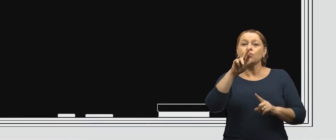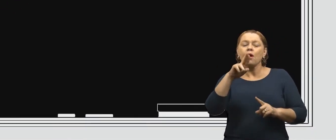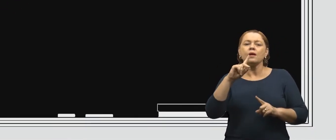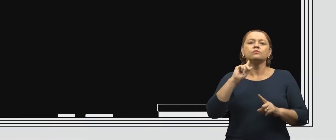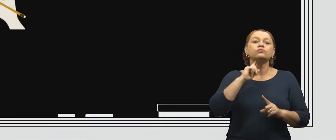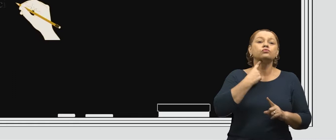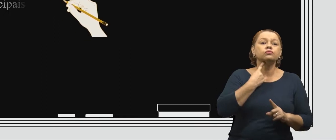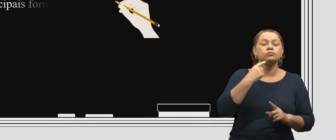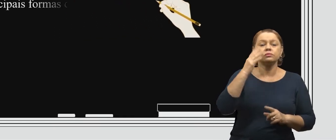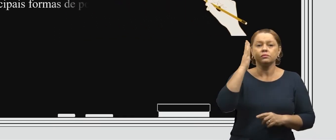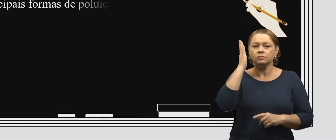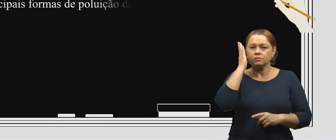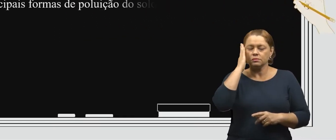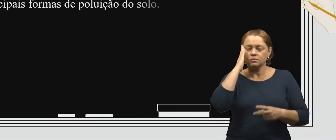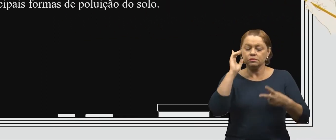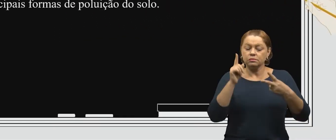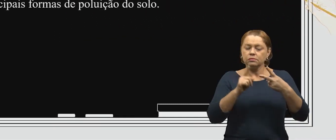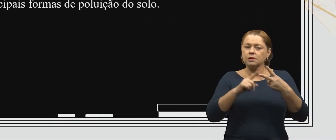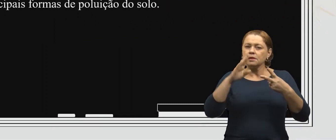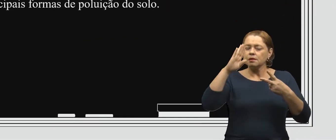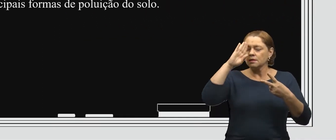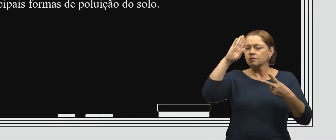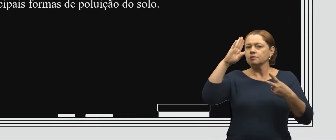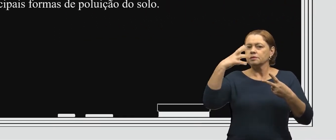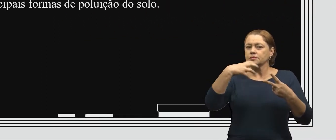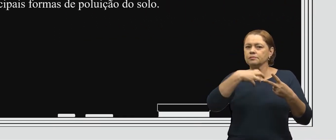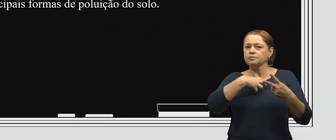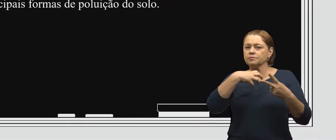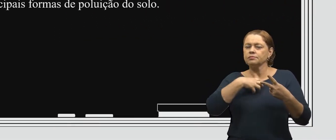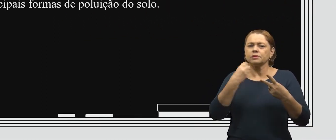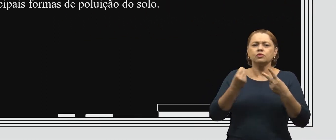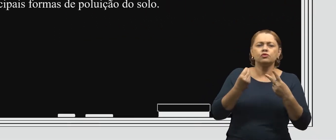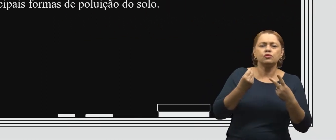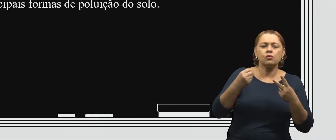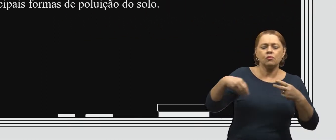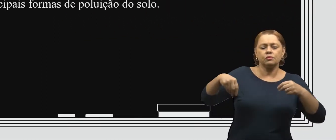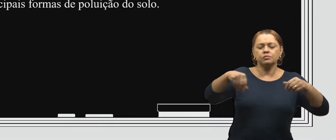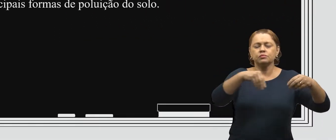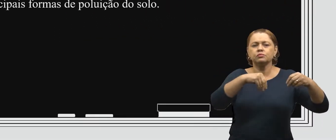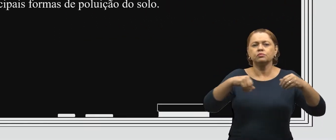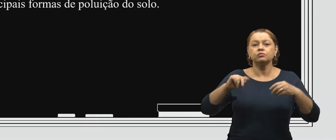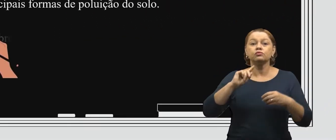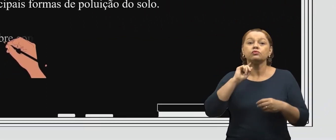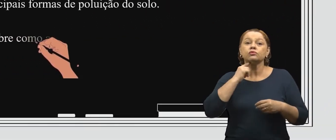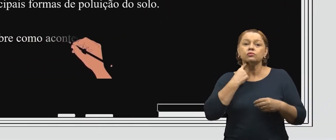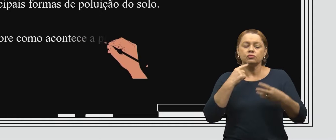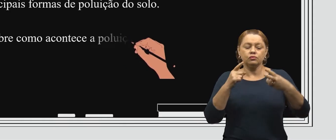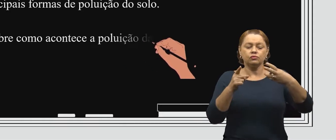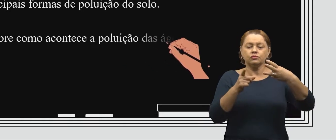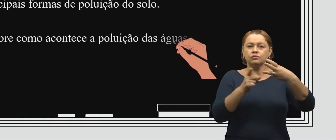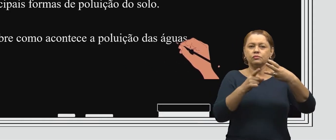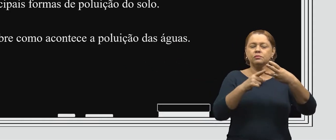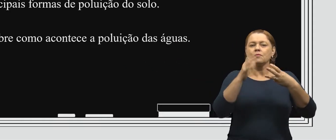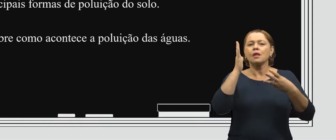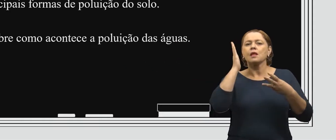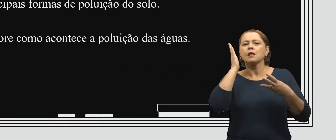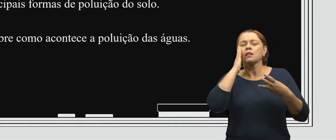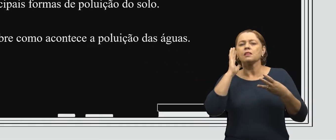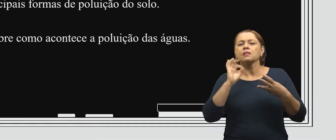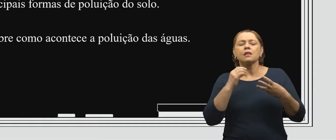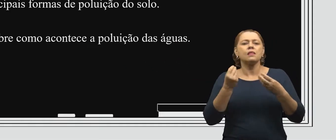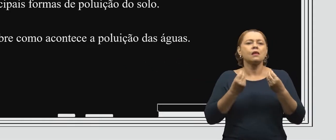ar, entender as principais formas de poluição do solo, compreender sobre